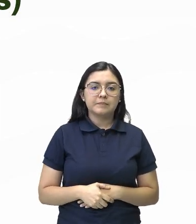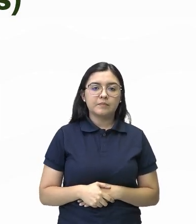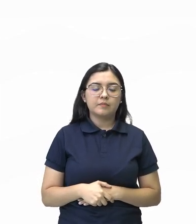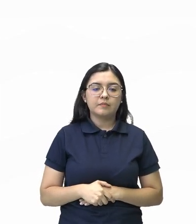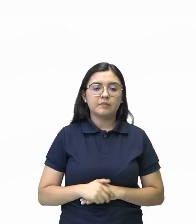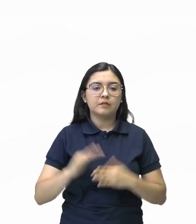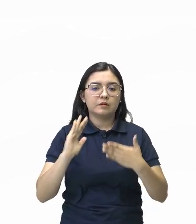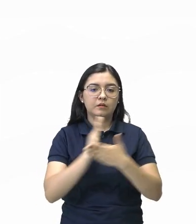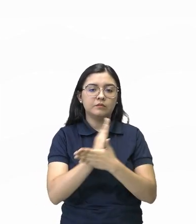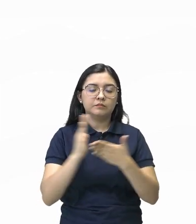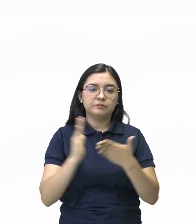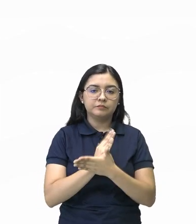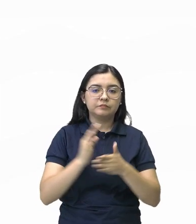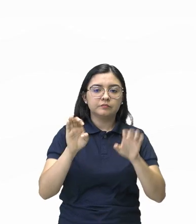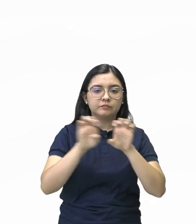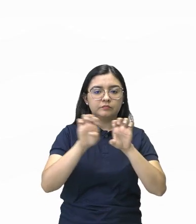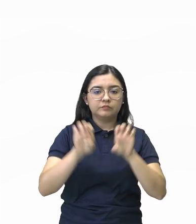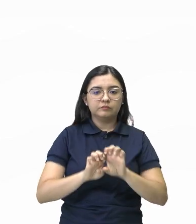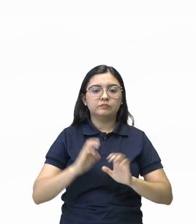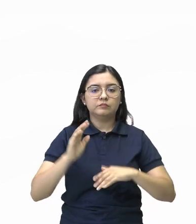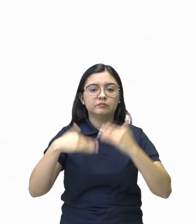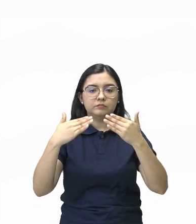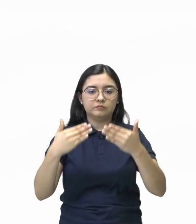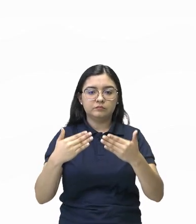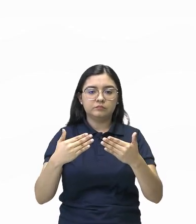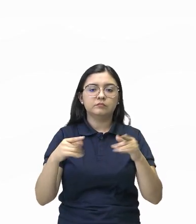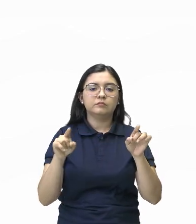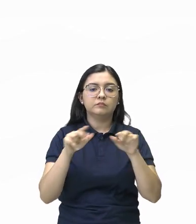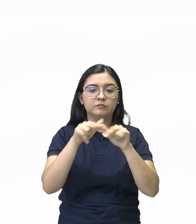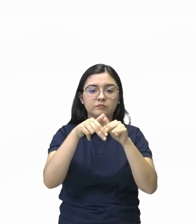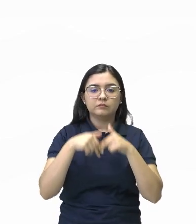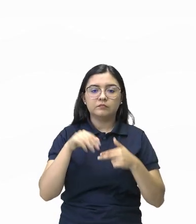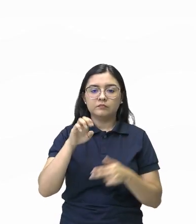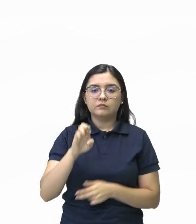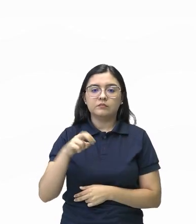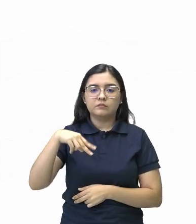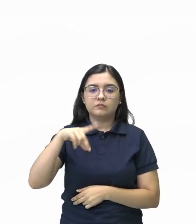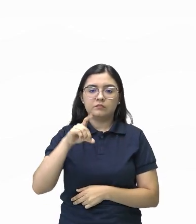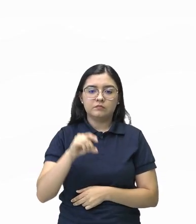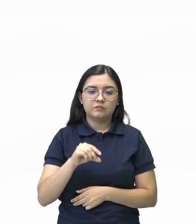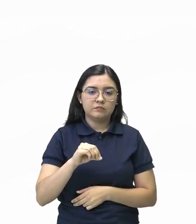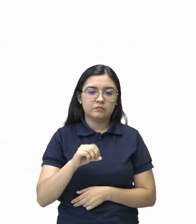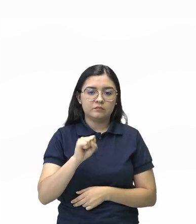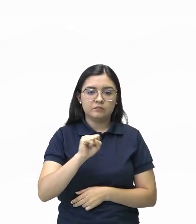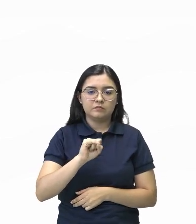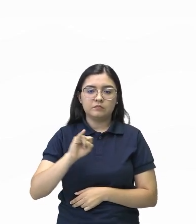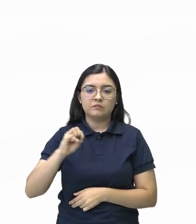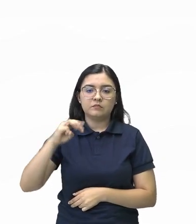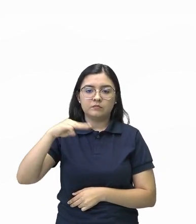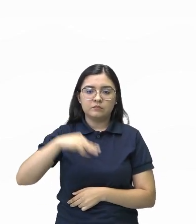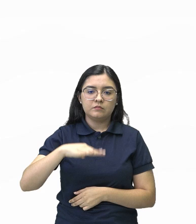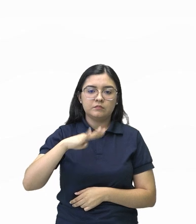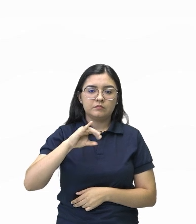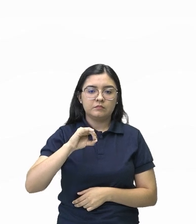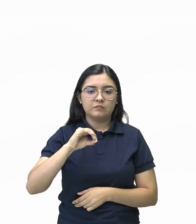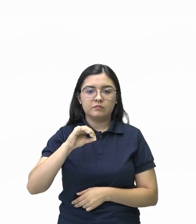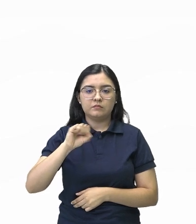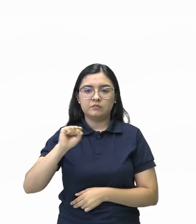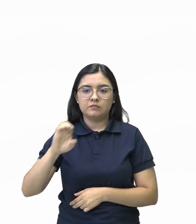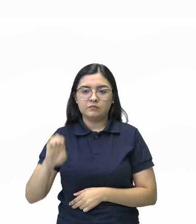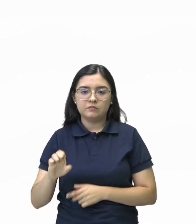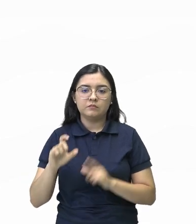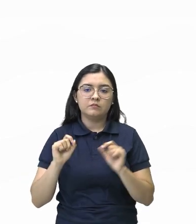onde algumas estruturas evoluíram por endossimbiose. O exemplo aí são as mitocôndrias, que